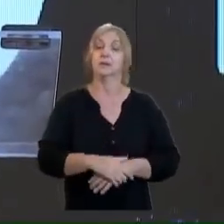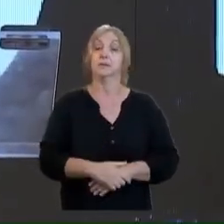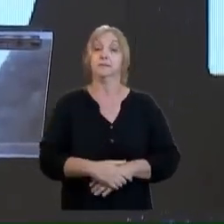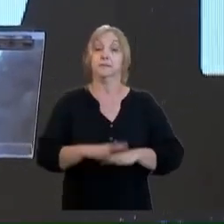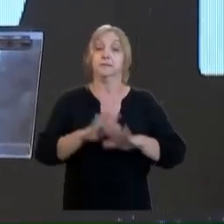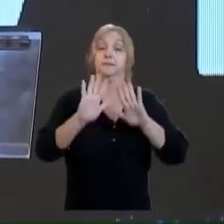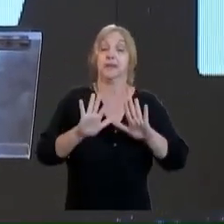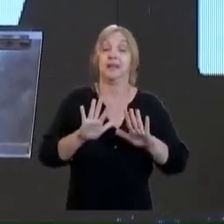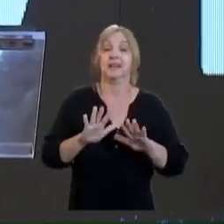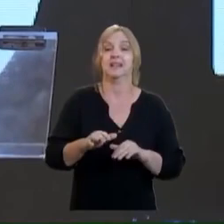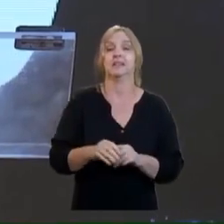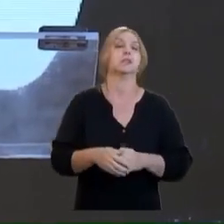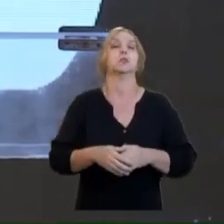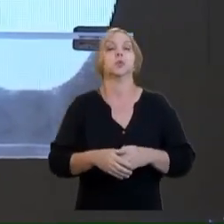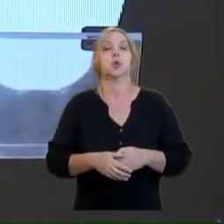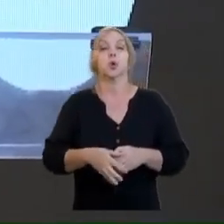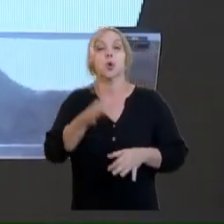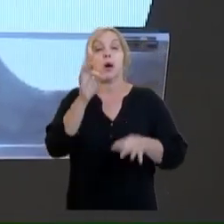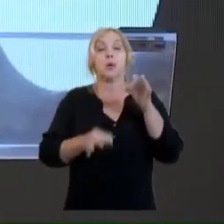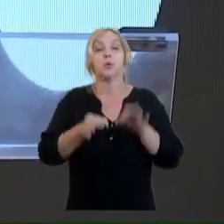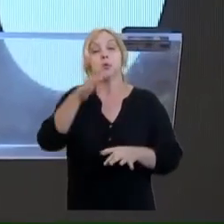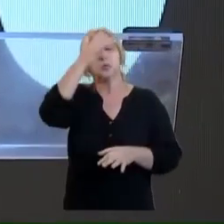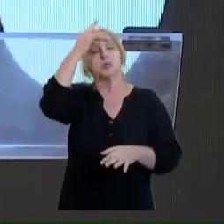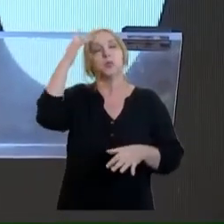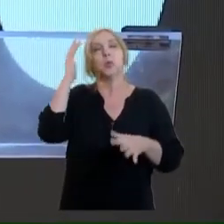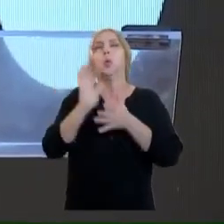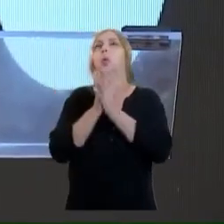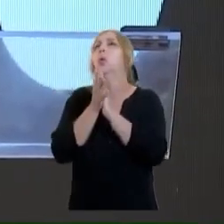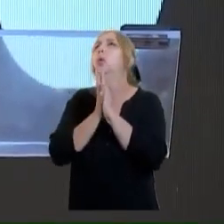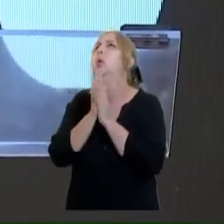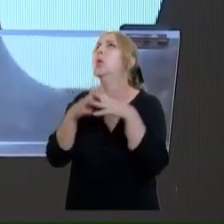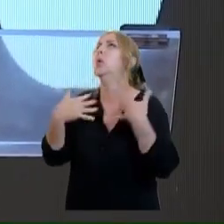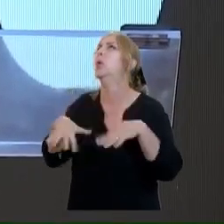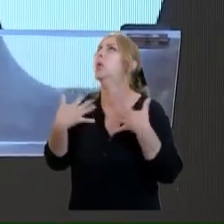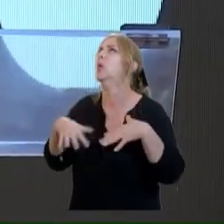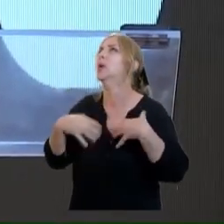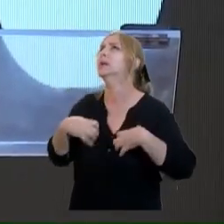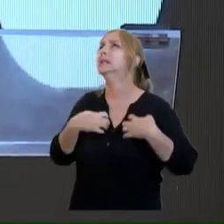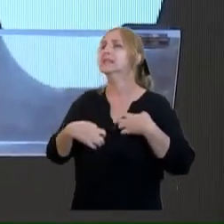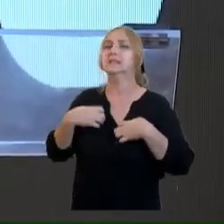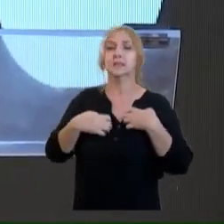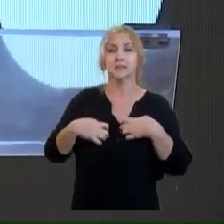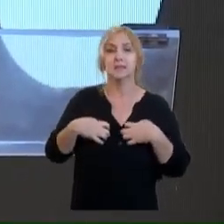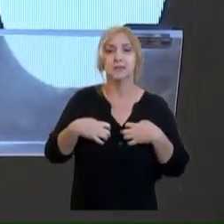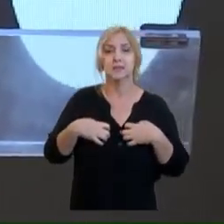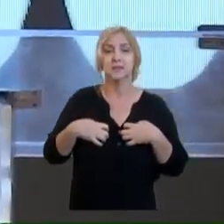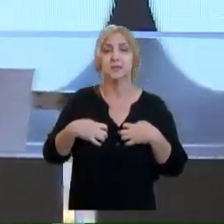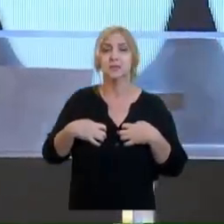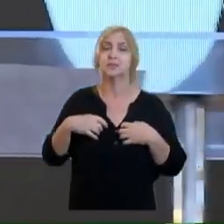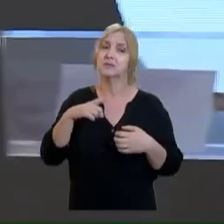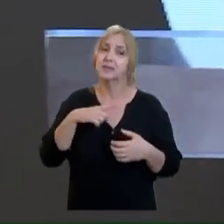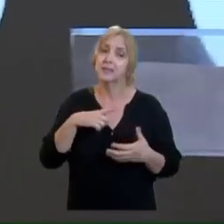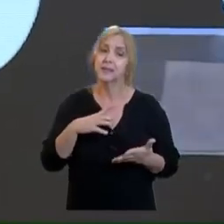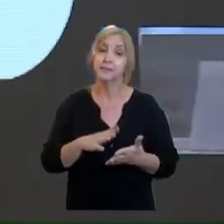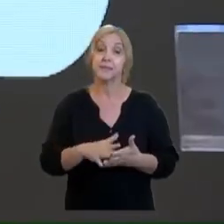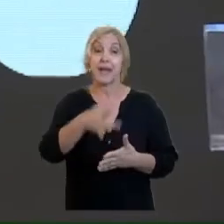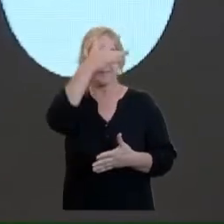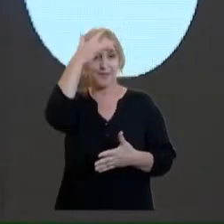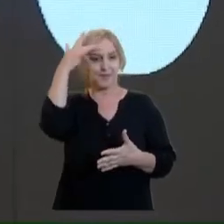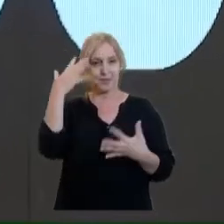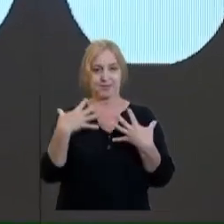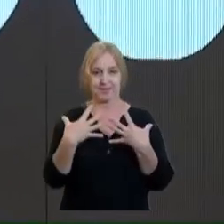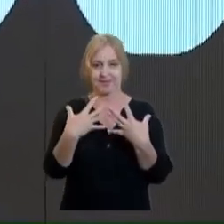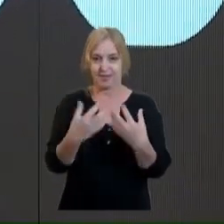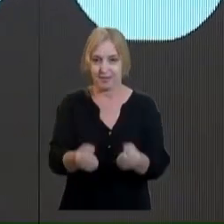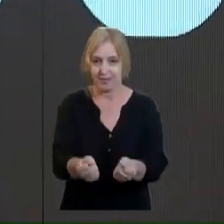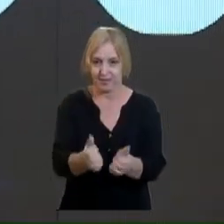aqui, muitas são as aflições do justo. Do justo. Quando uma pessoa vem para Jesus,